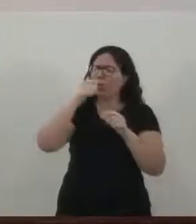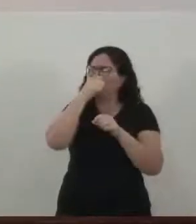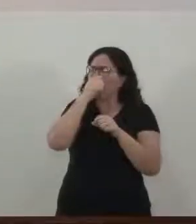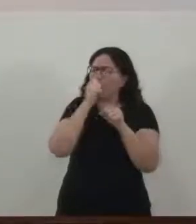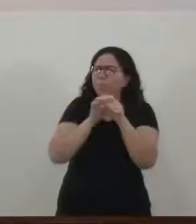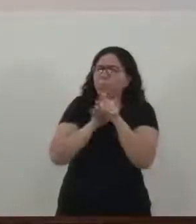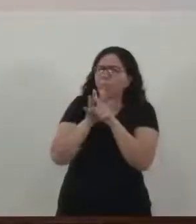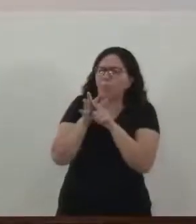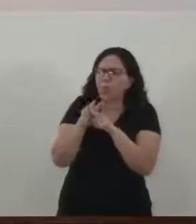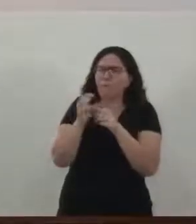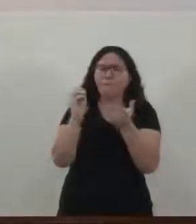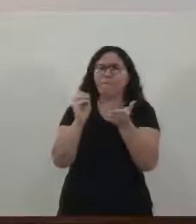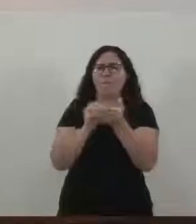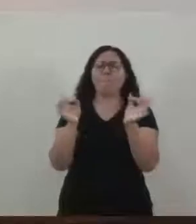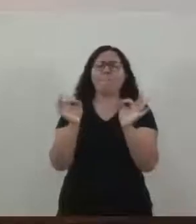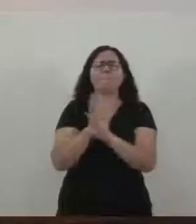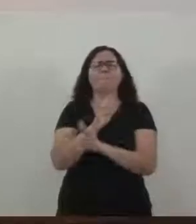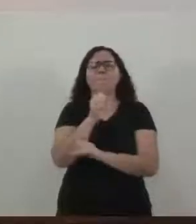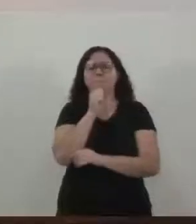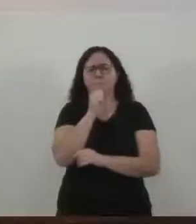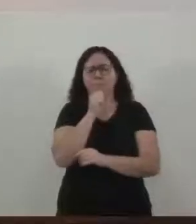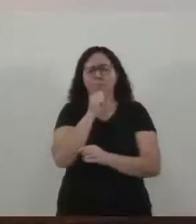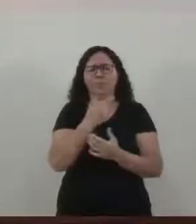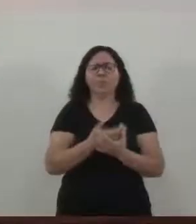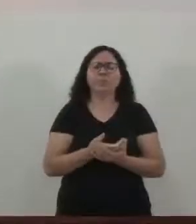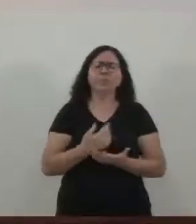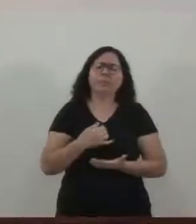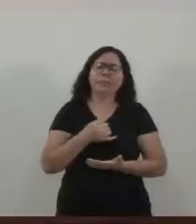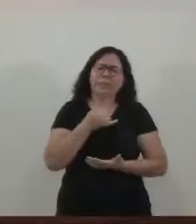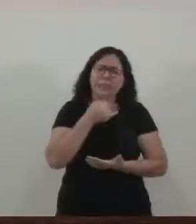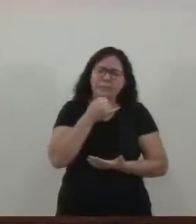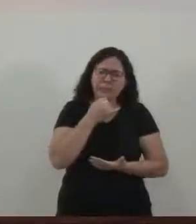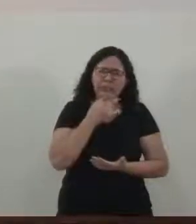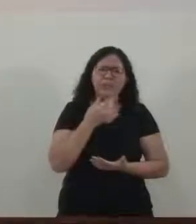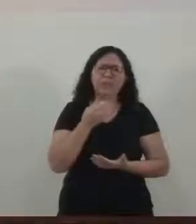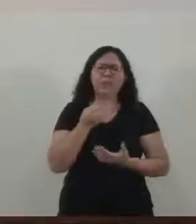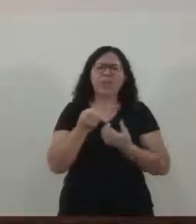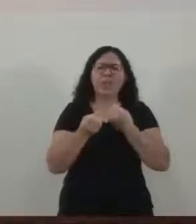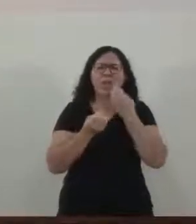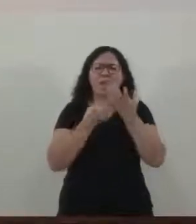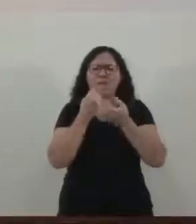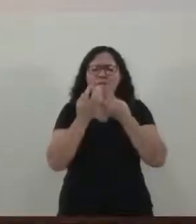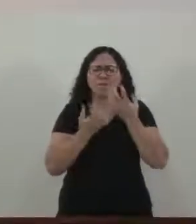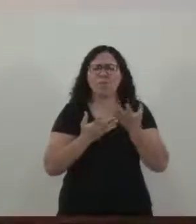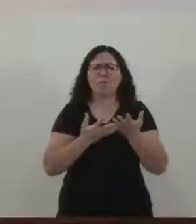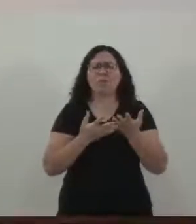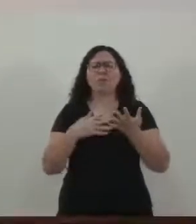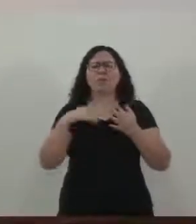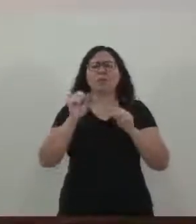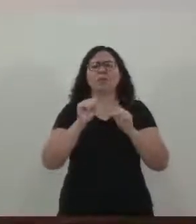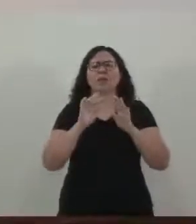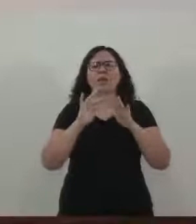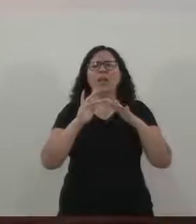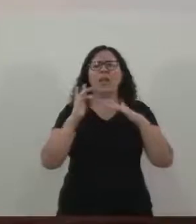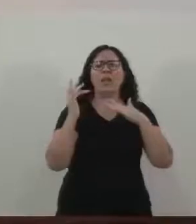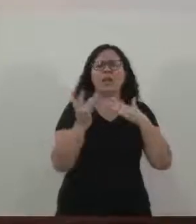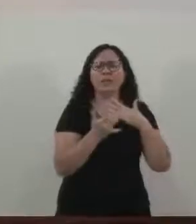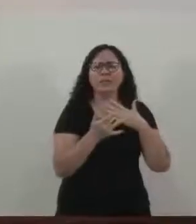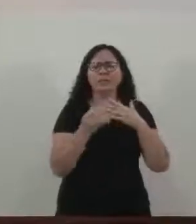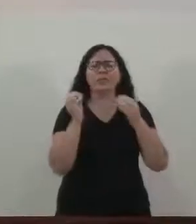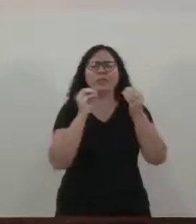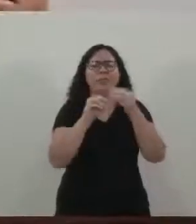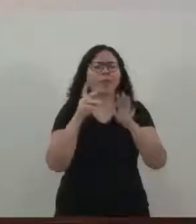está pronto ainda, mas muito bom. Mas eu fiquei muito chateado com as informações, às vezes, quando vai para as redes sociais, de uma maneira